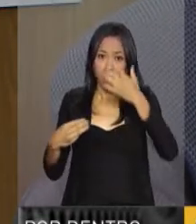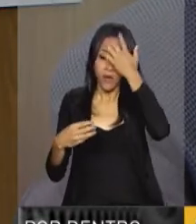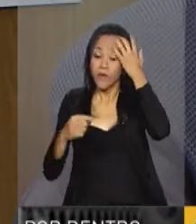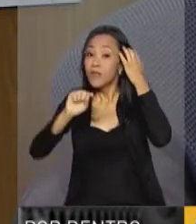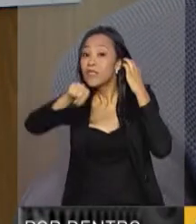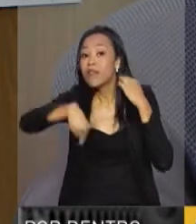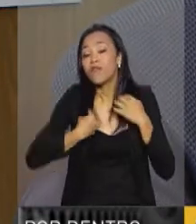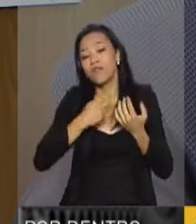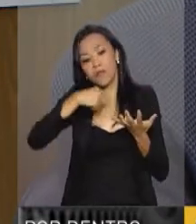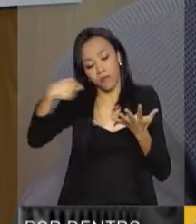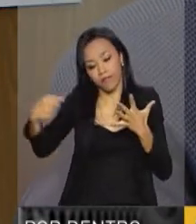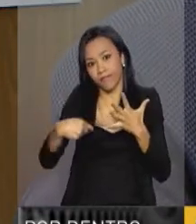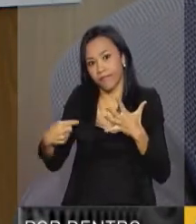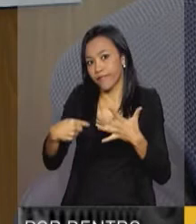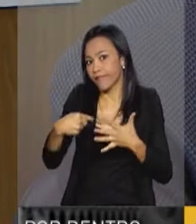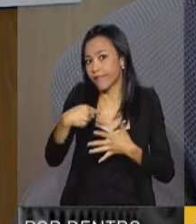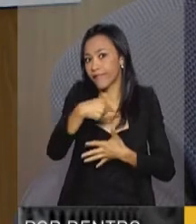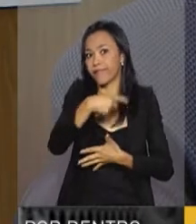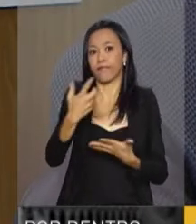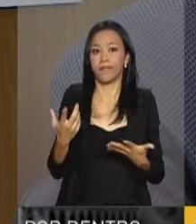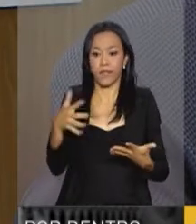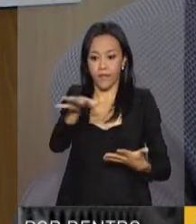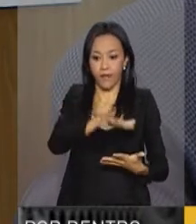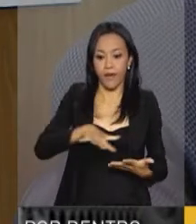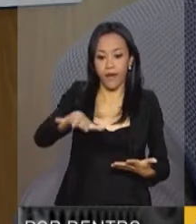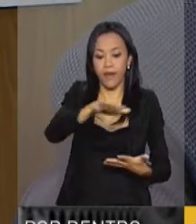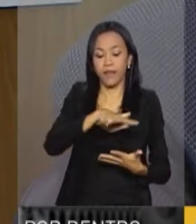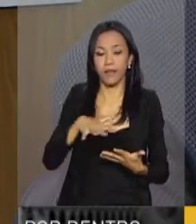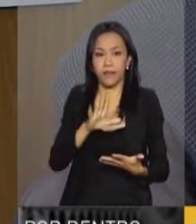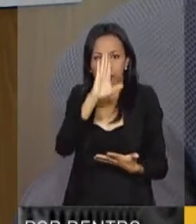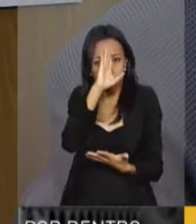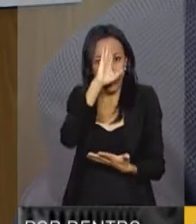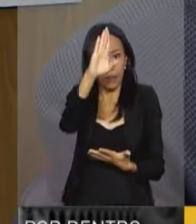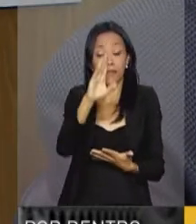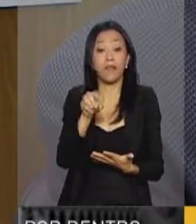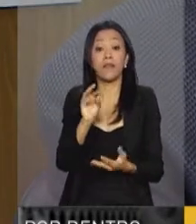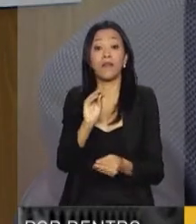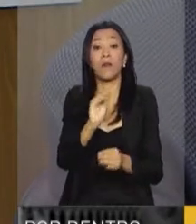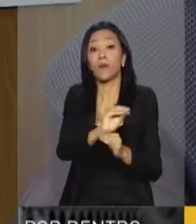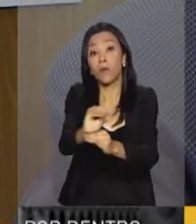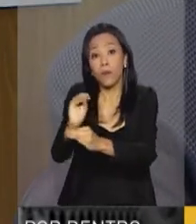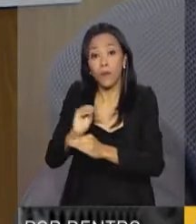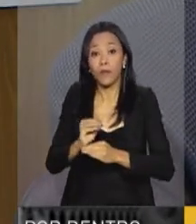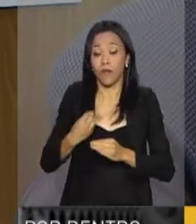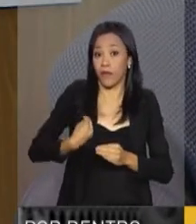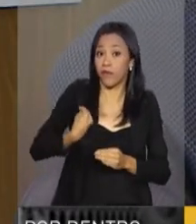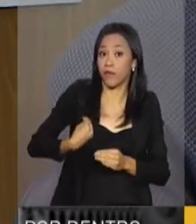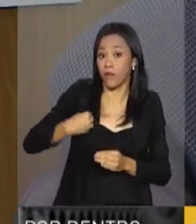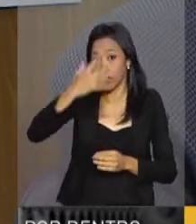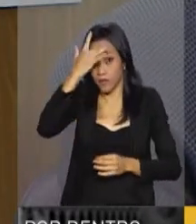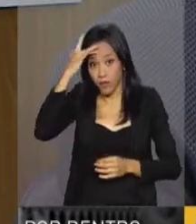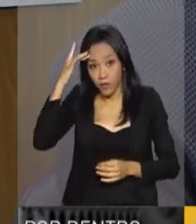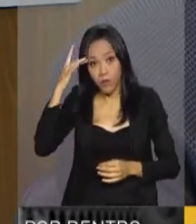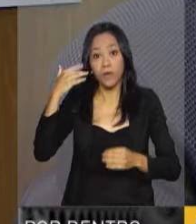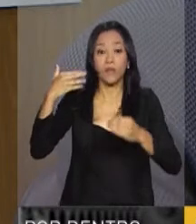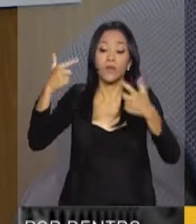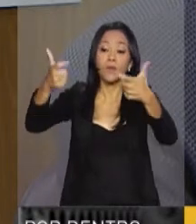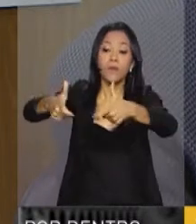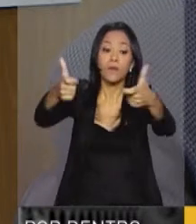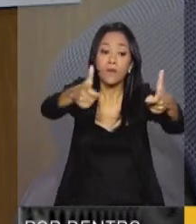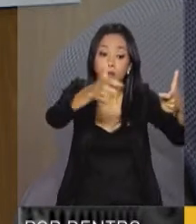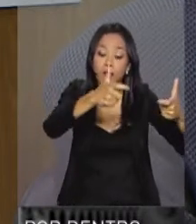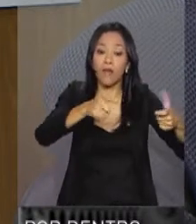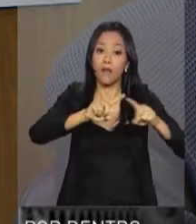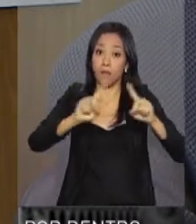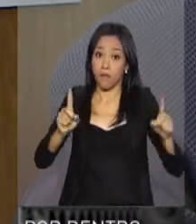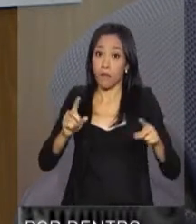são áreas vitais é o ministério que trata da vida das pessoas onde elas vivem que são as cidades mas é determinação